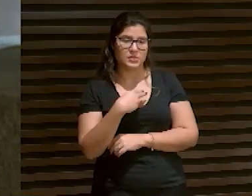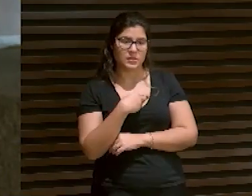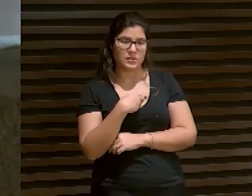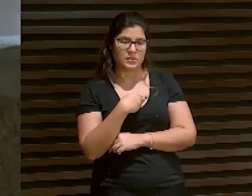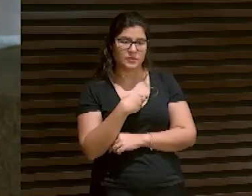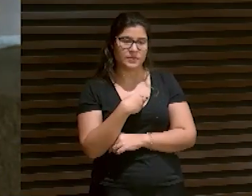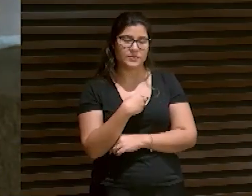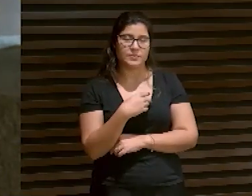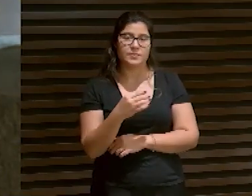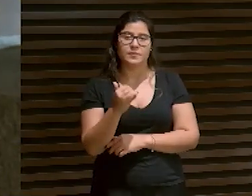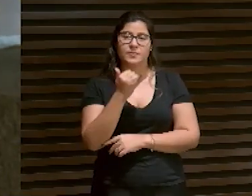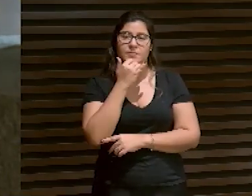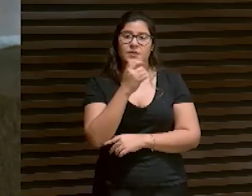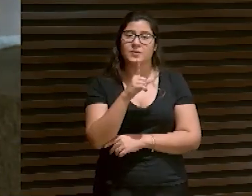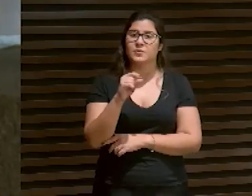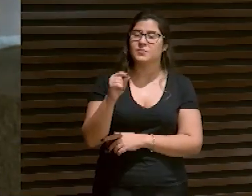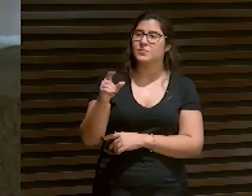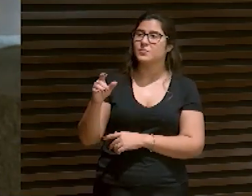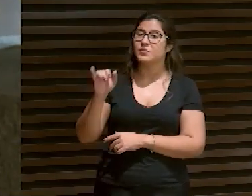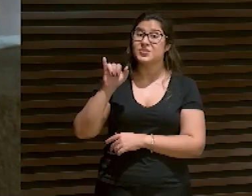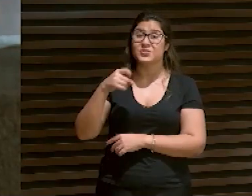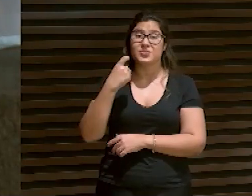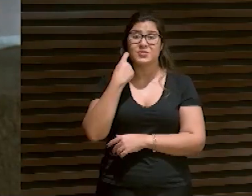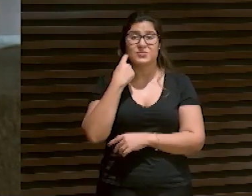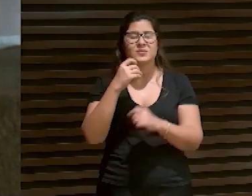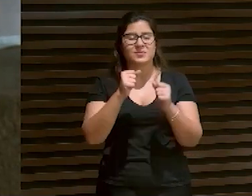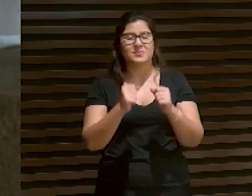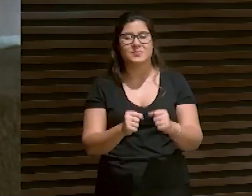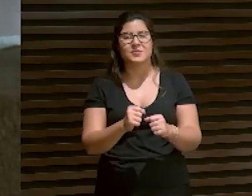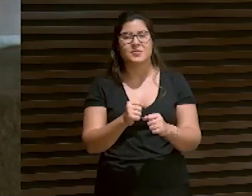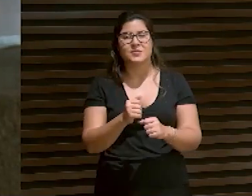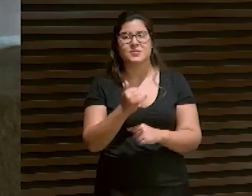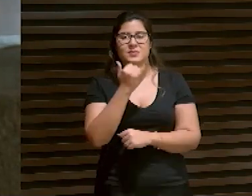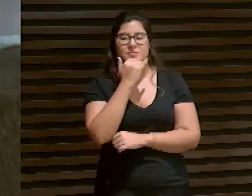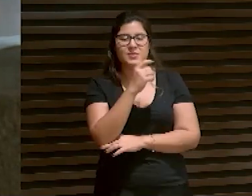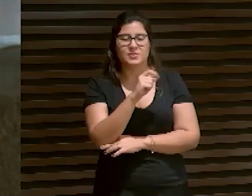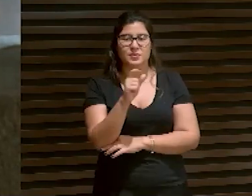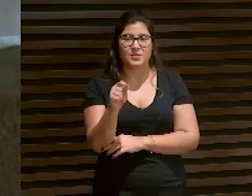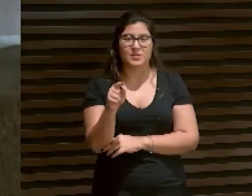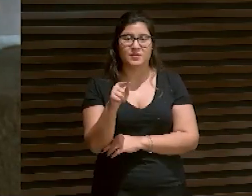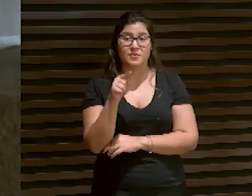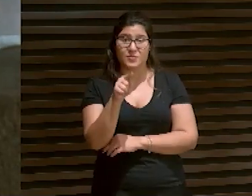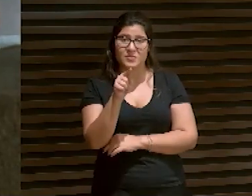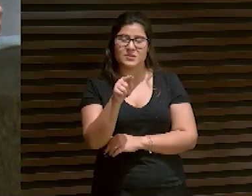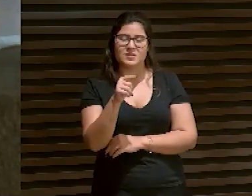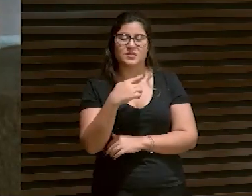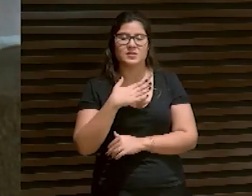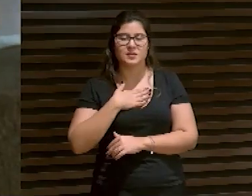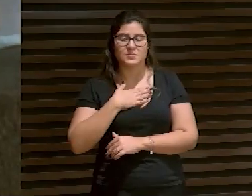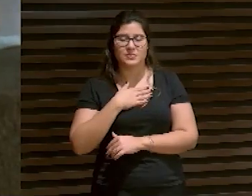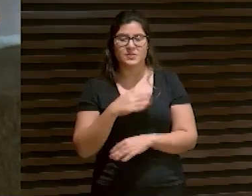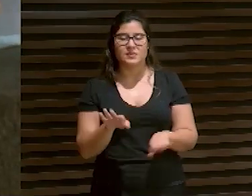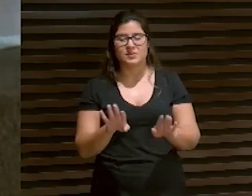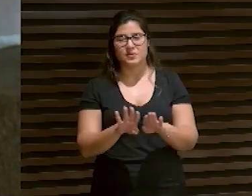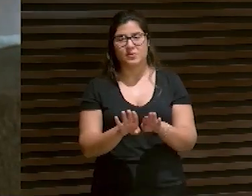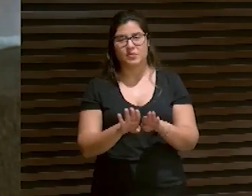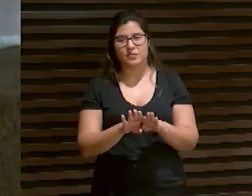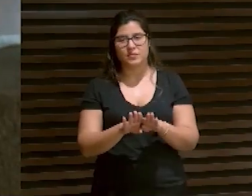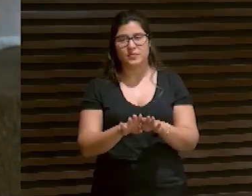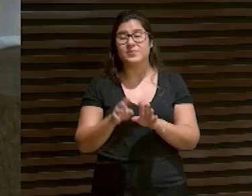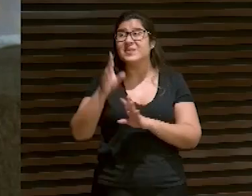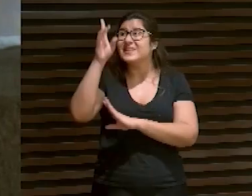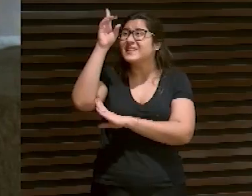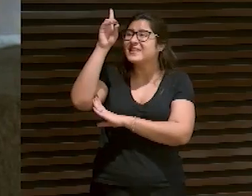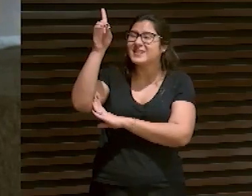a Jonas e Deus pode te perdoar, assim como pode me perdoar. Deus é